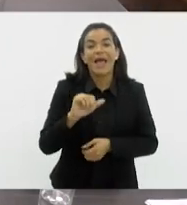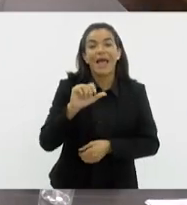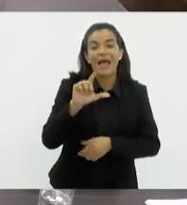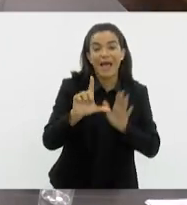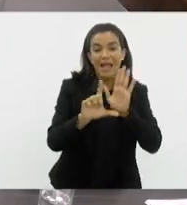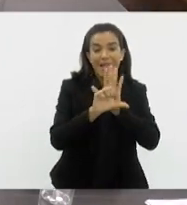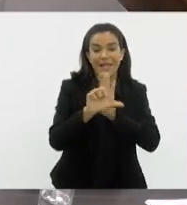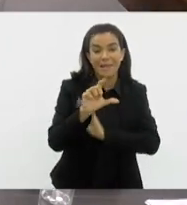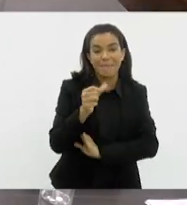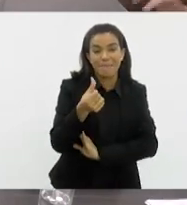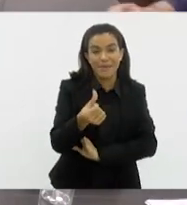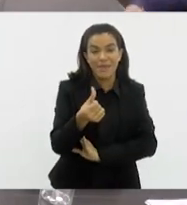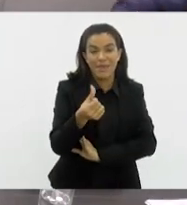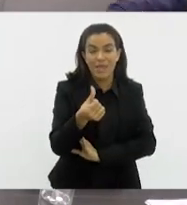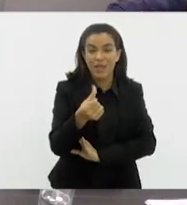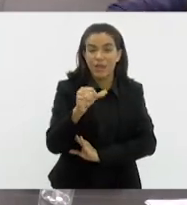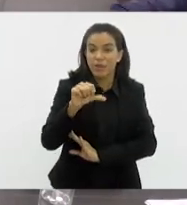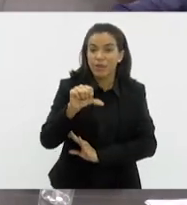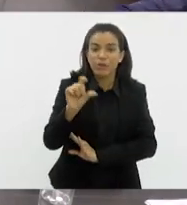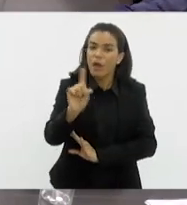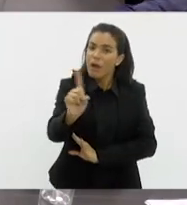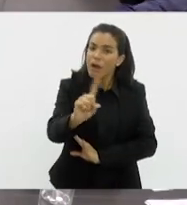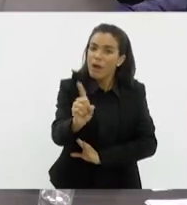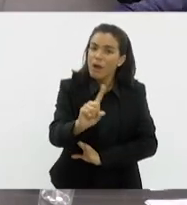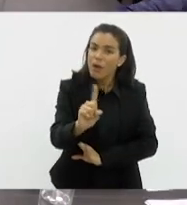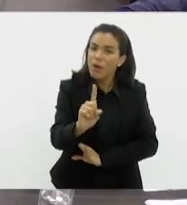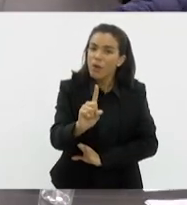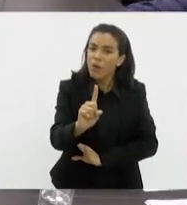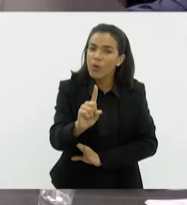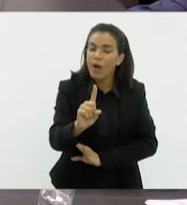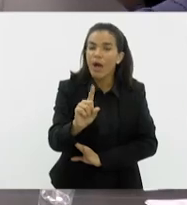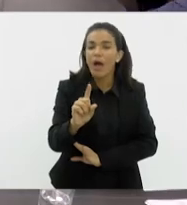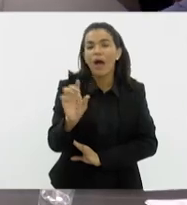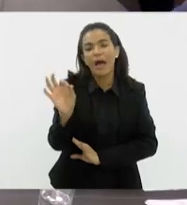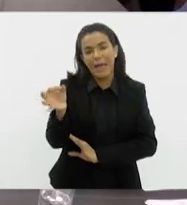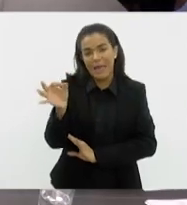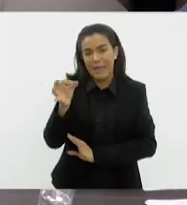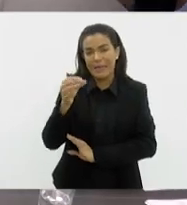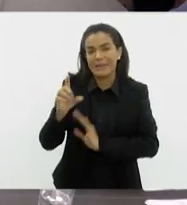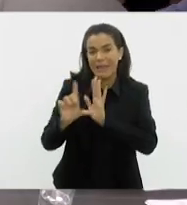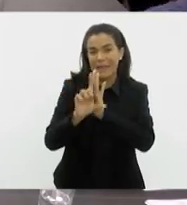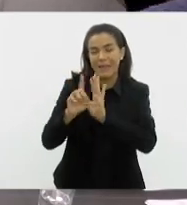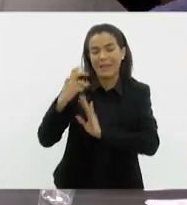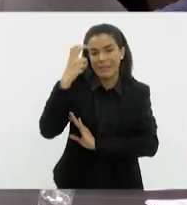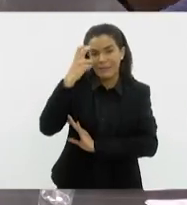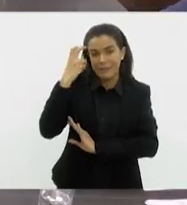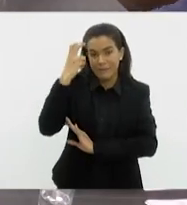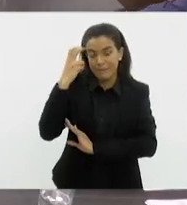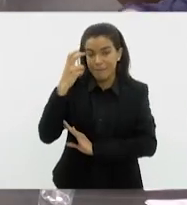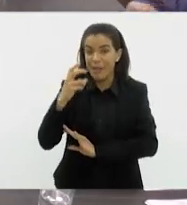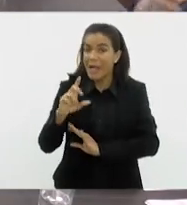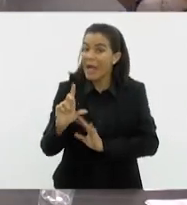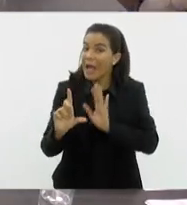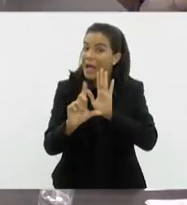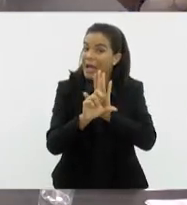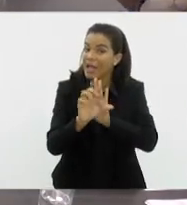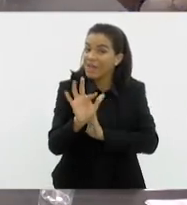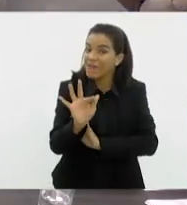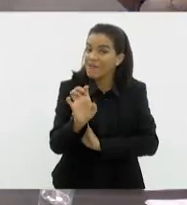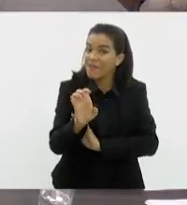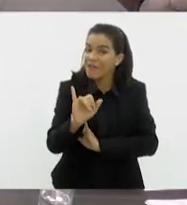De 22. Não? Não, aqui a deputada Verônica faz menção a essa, né? Mas já tem a lei do FEIS. Não,